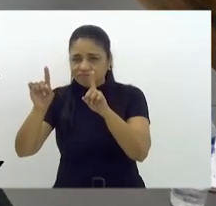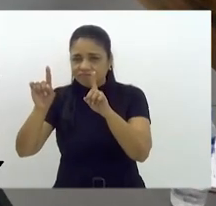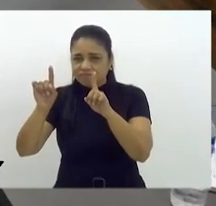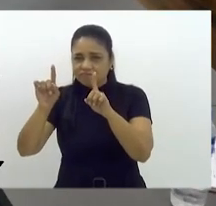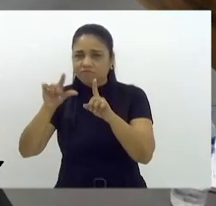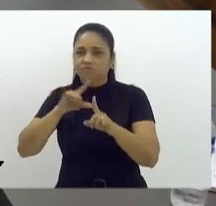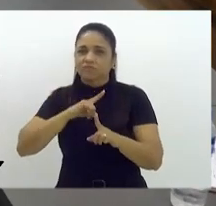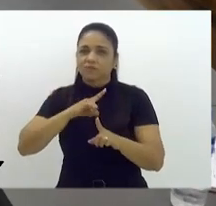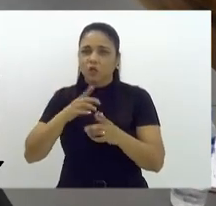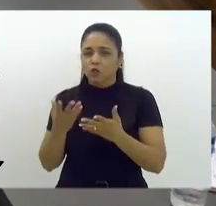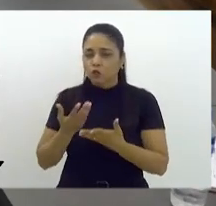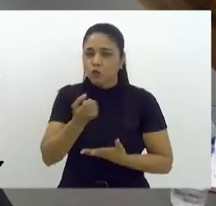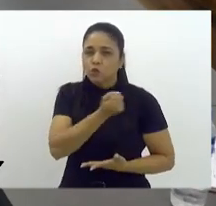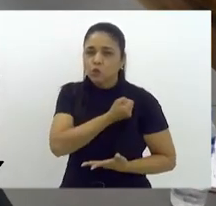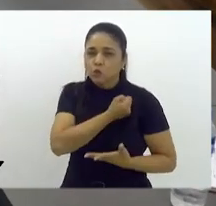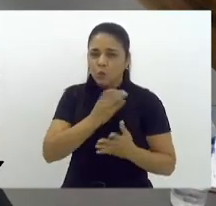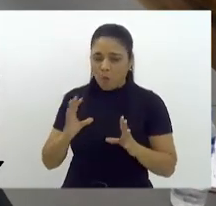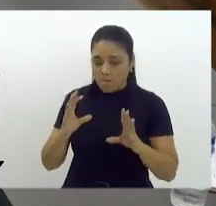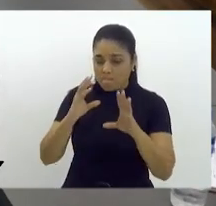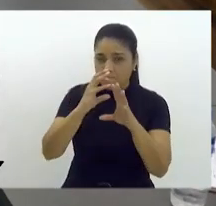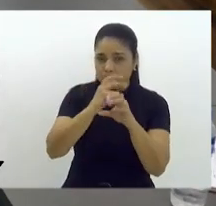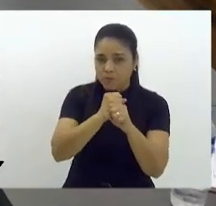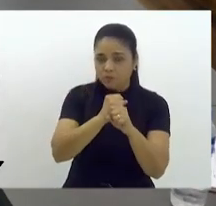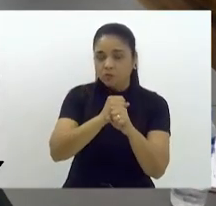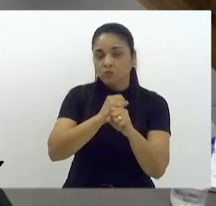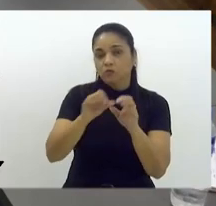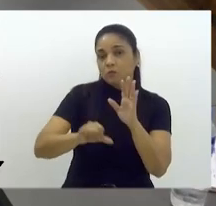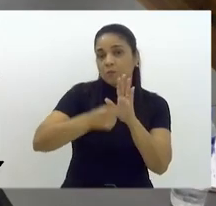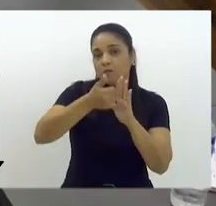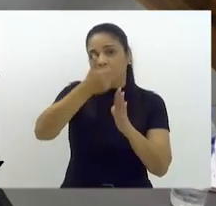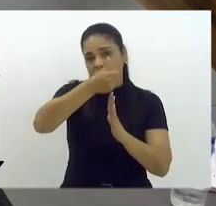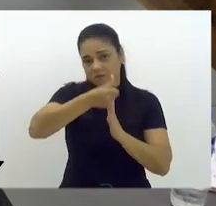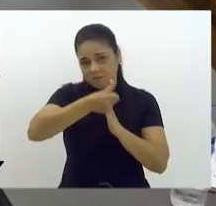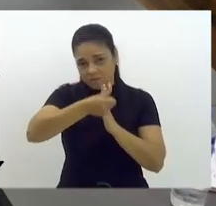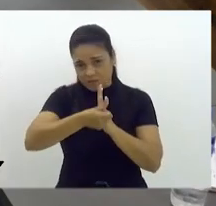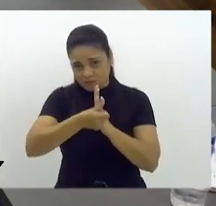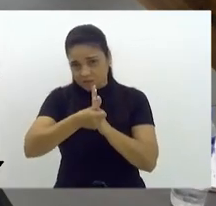que tem o número total de do primeiro semestre